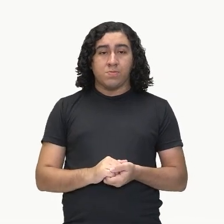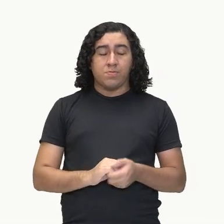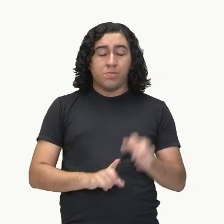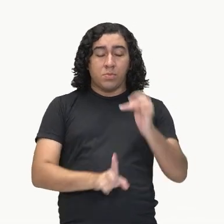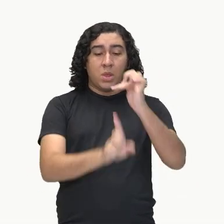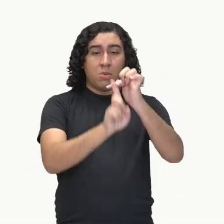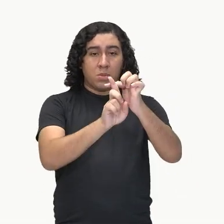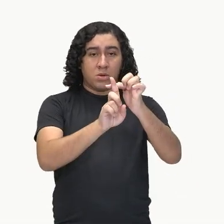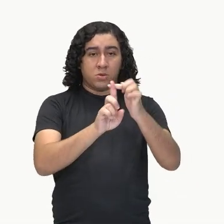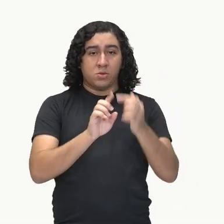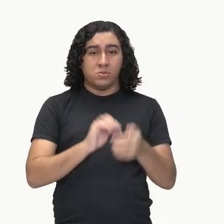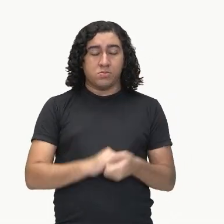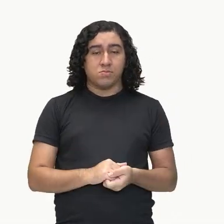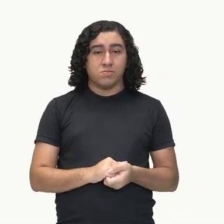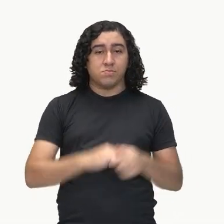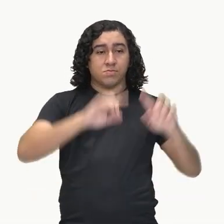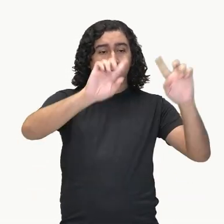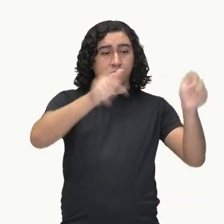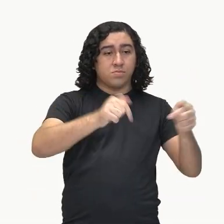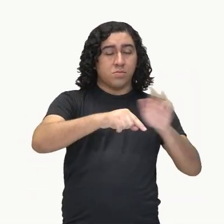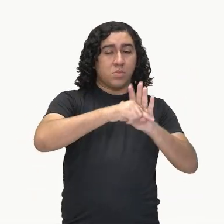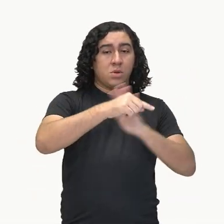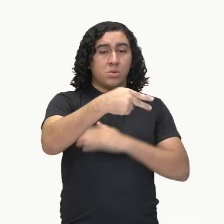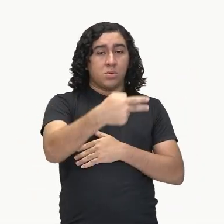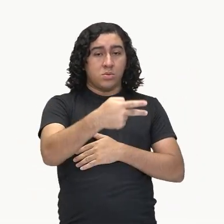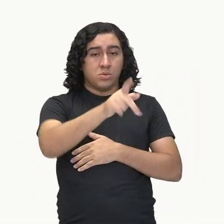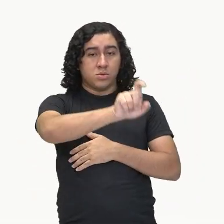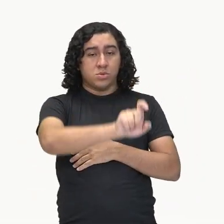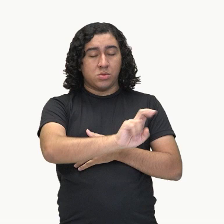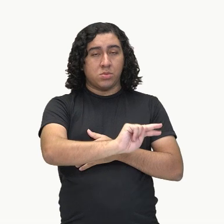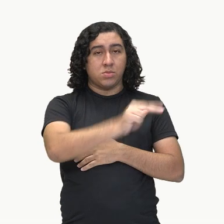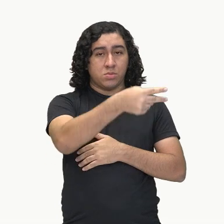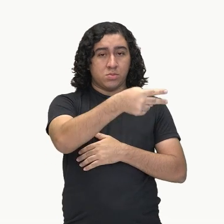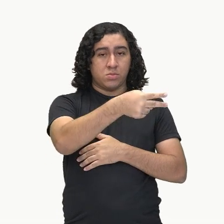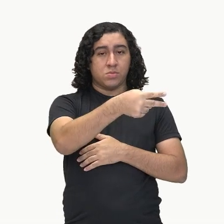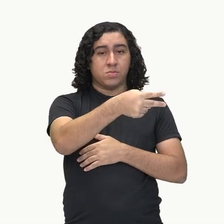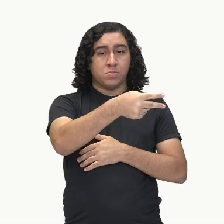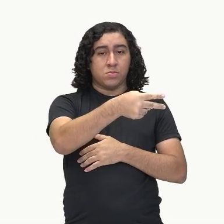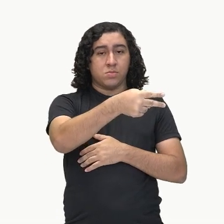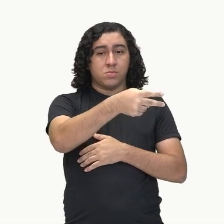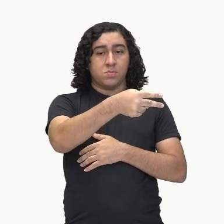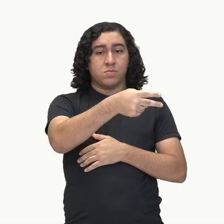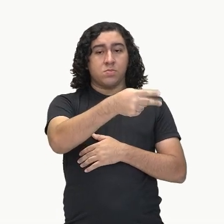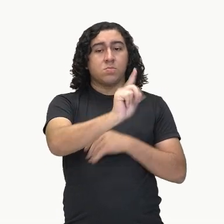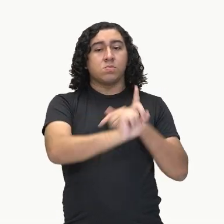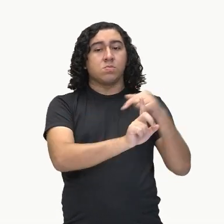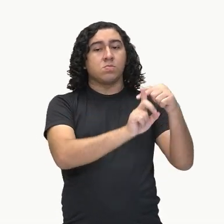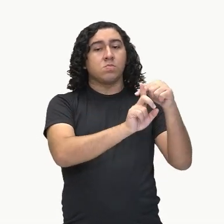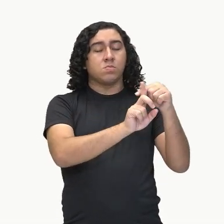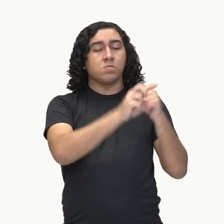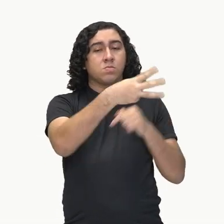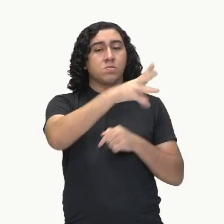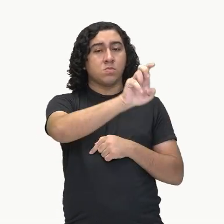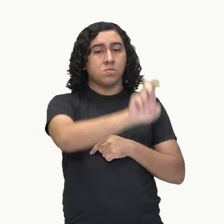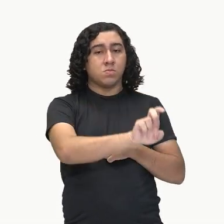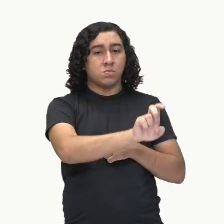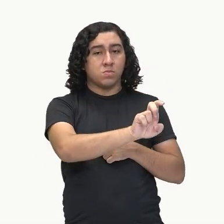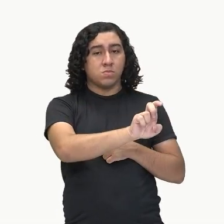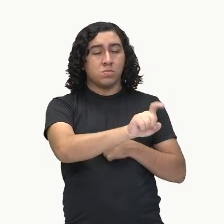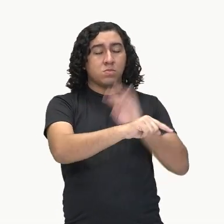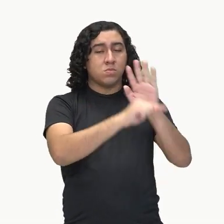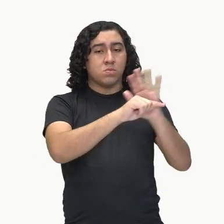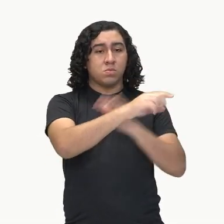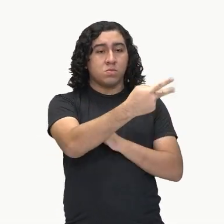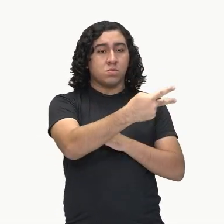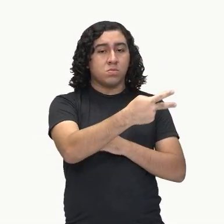adicionado a menos 2x ao quadrado mais 3x